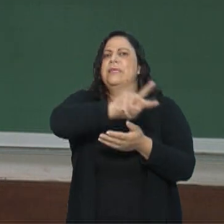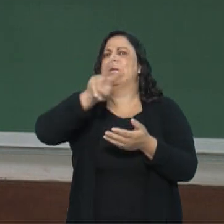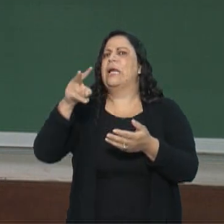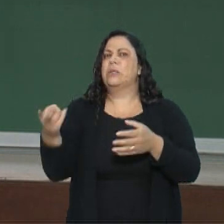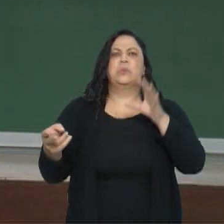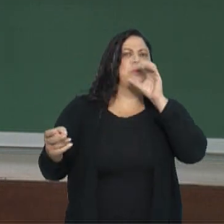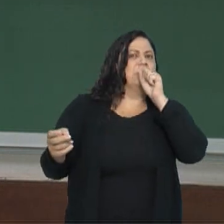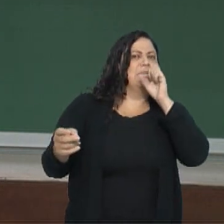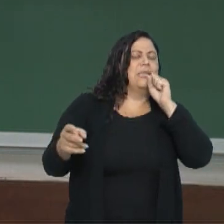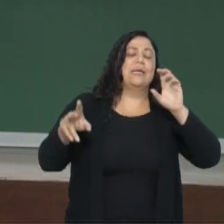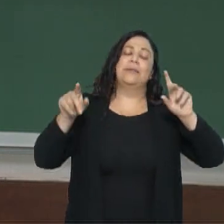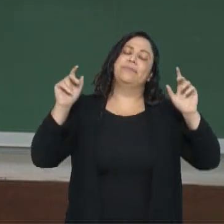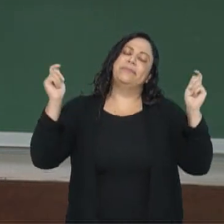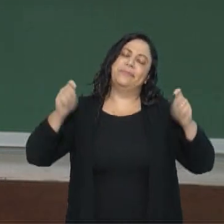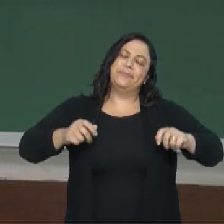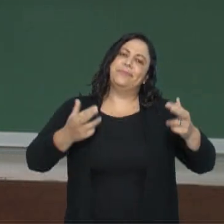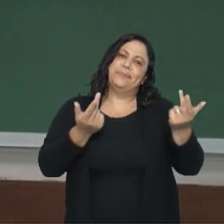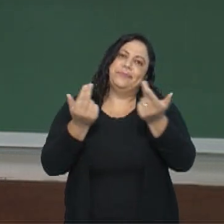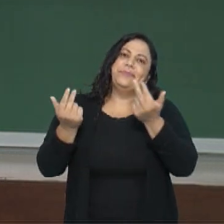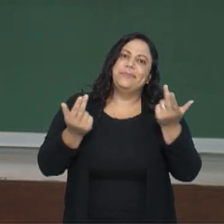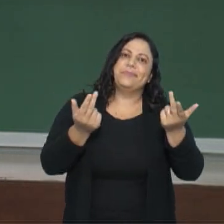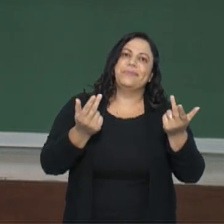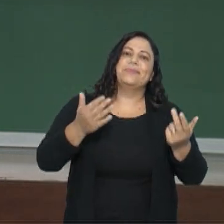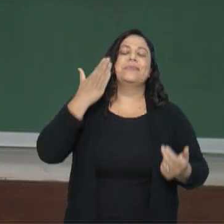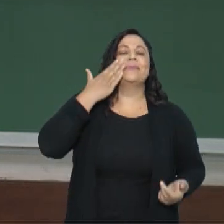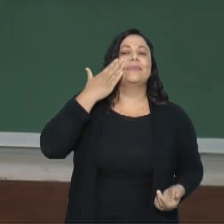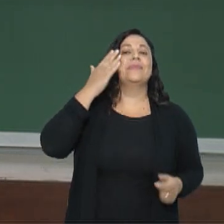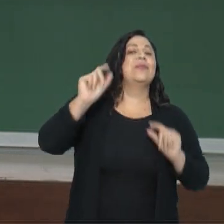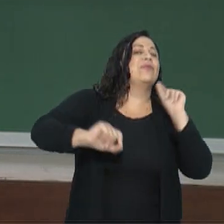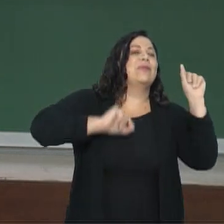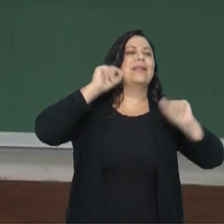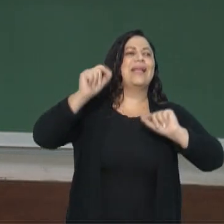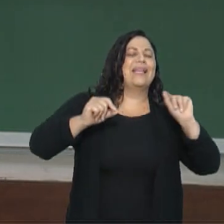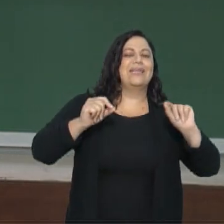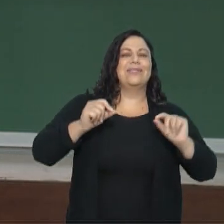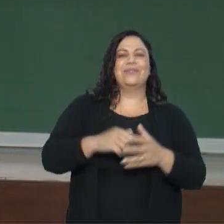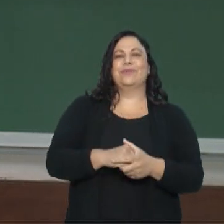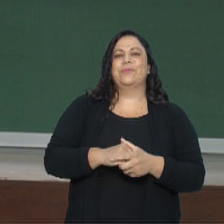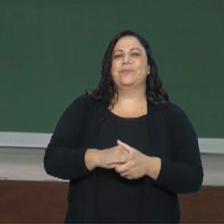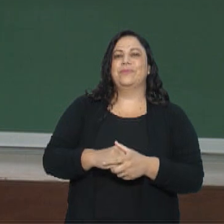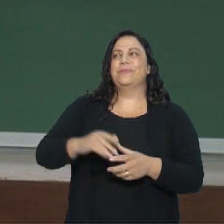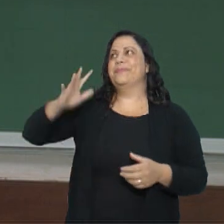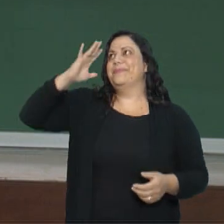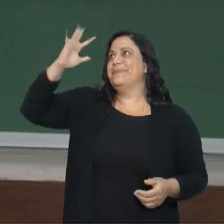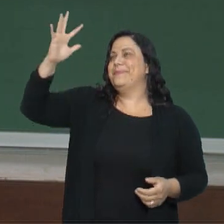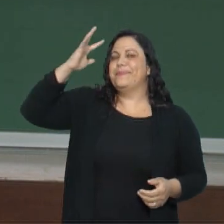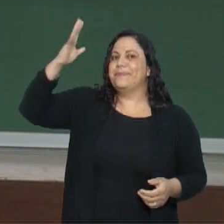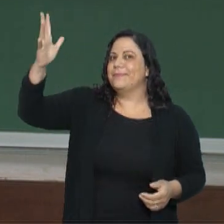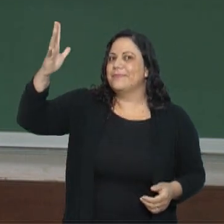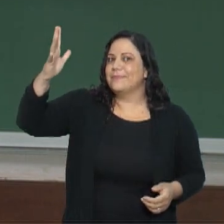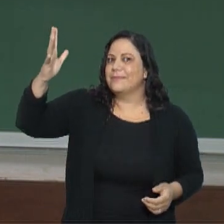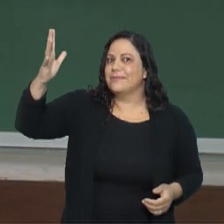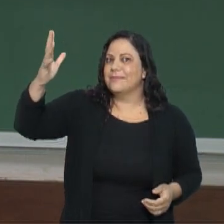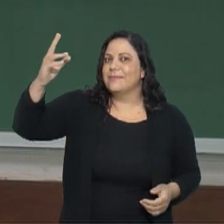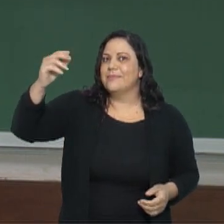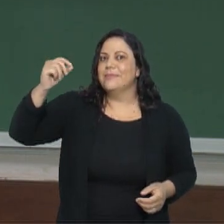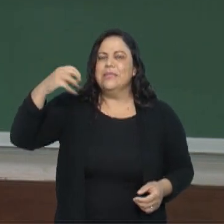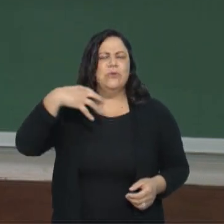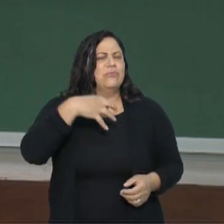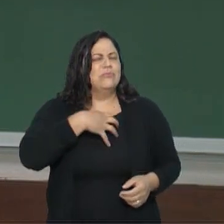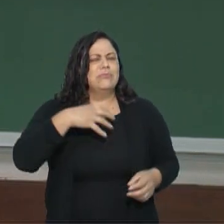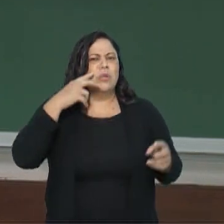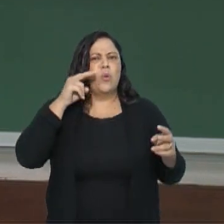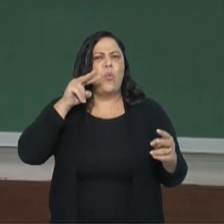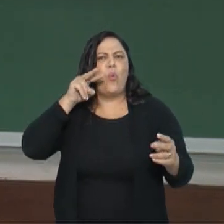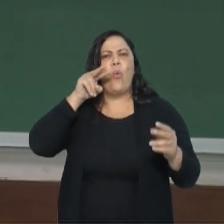laranjas são do mesmo tamanho. Sabe o que é isso? Ilusão de ótica. A sensação que eu tenho com essas